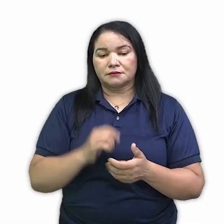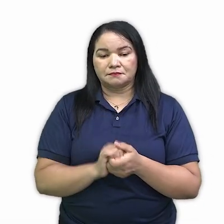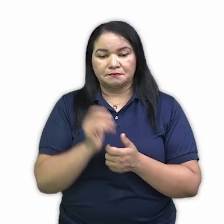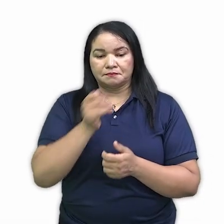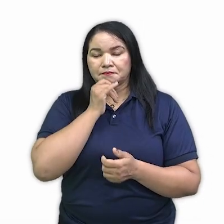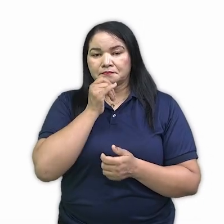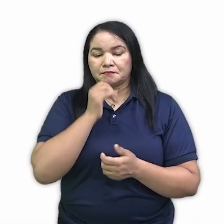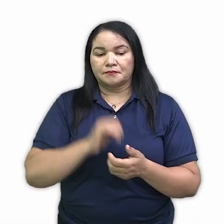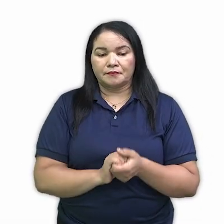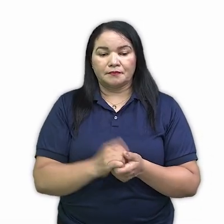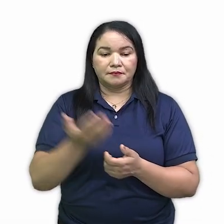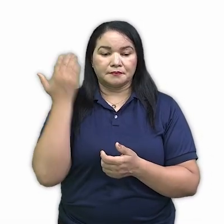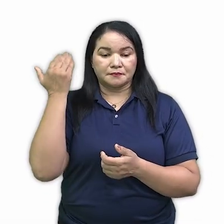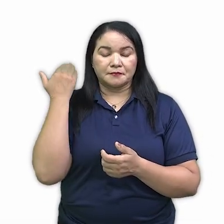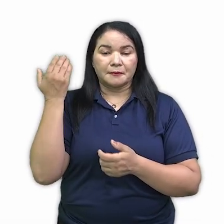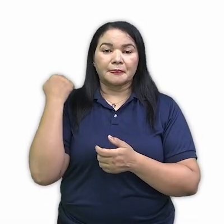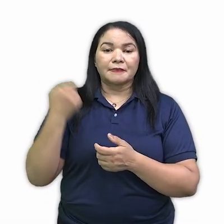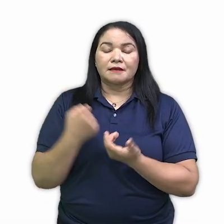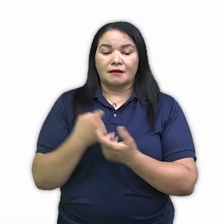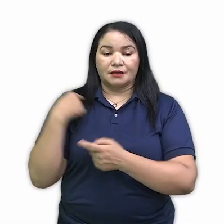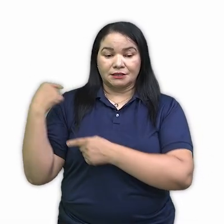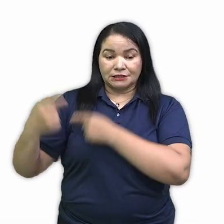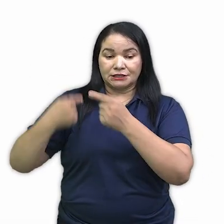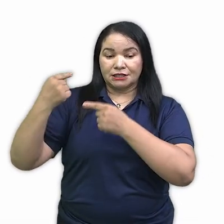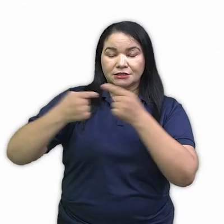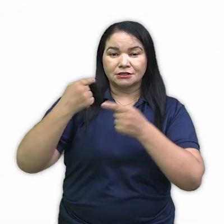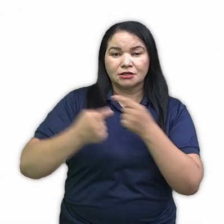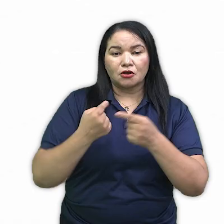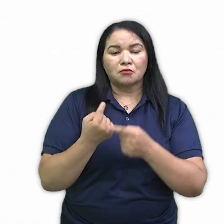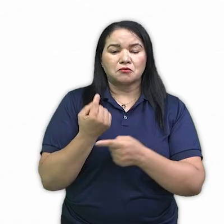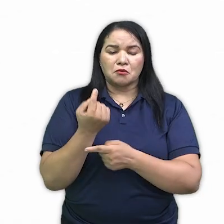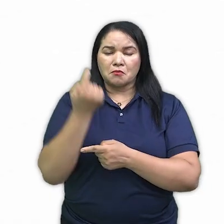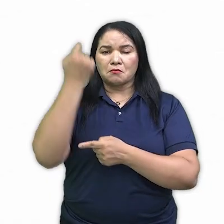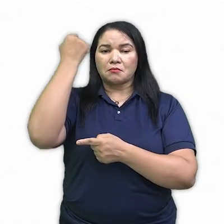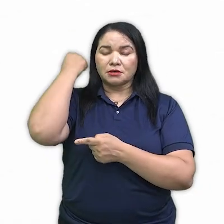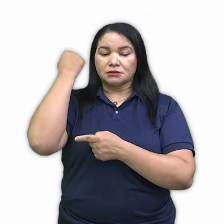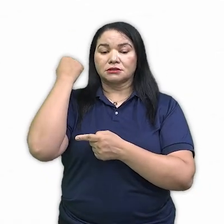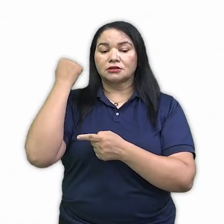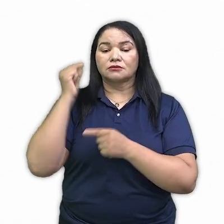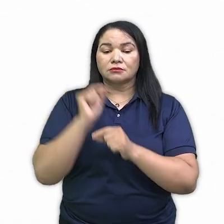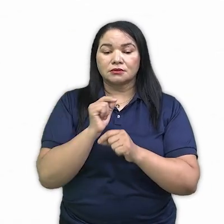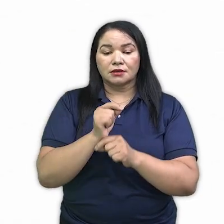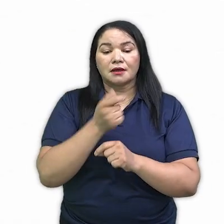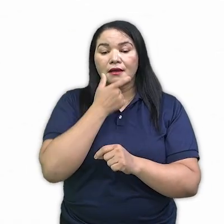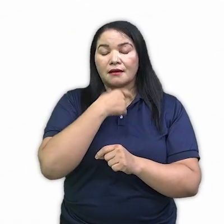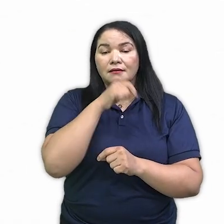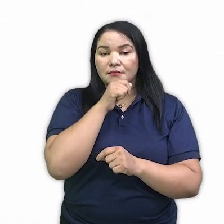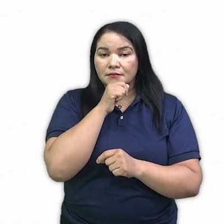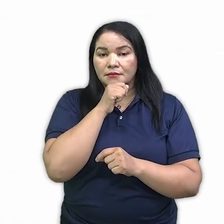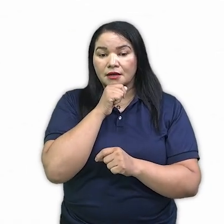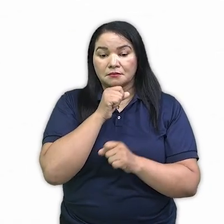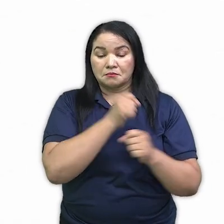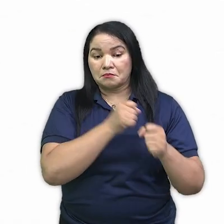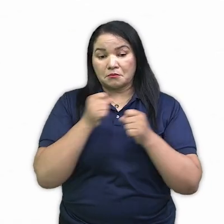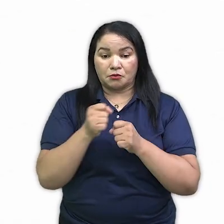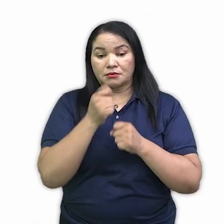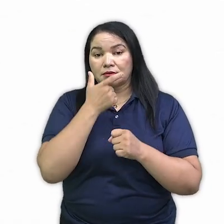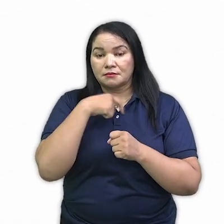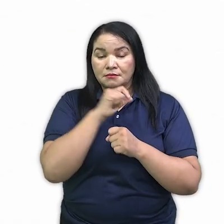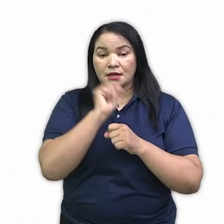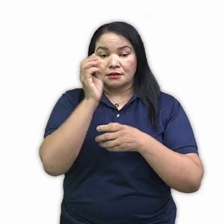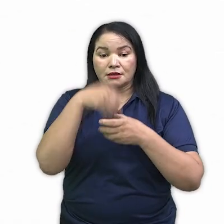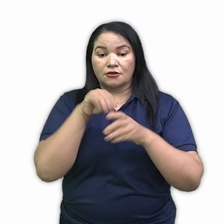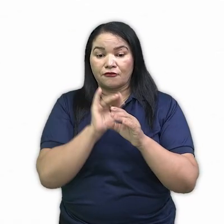Por exemplo, ele foi legitimado pela tradição, ali já lá, né, o paternalismo é o poder do